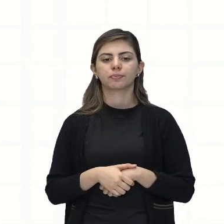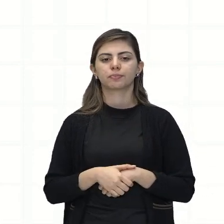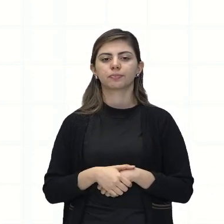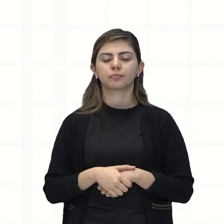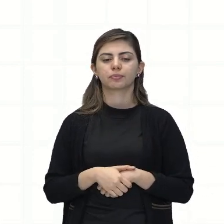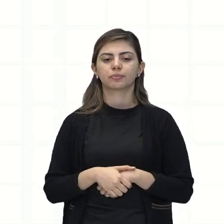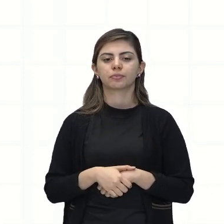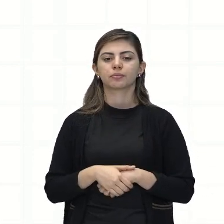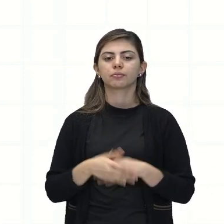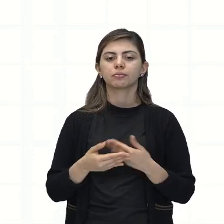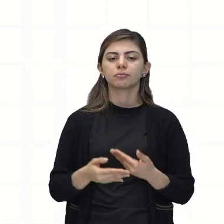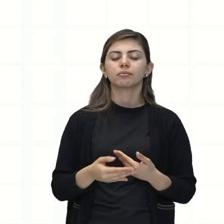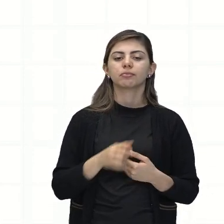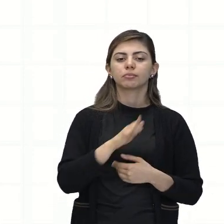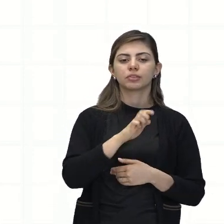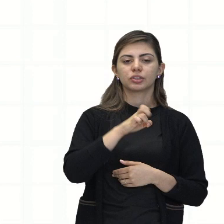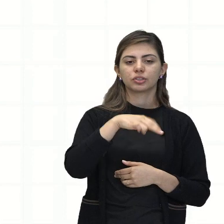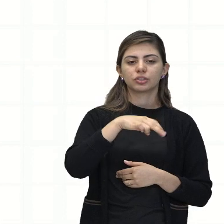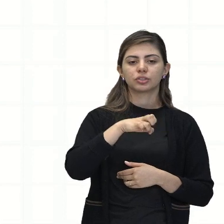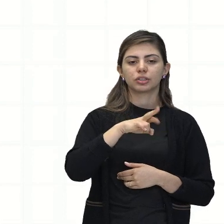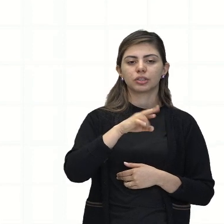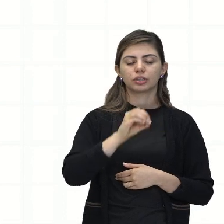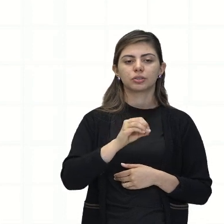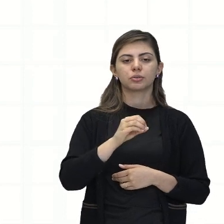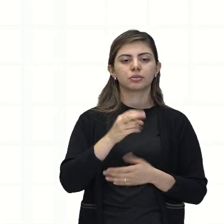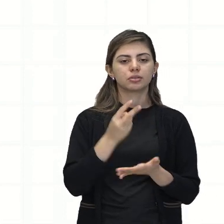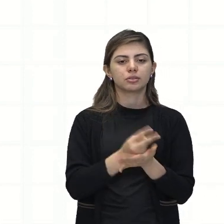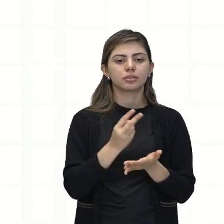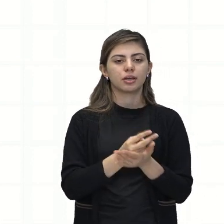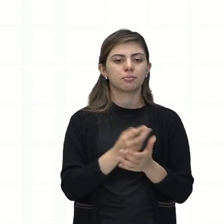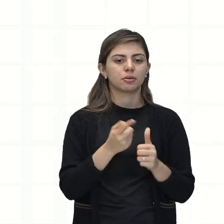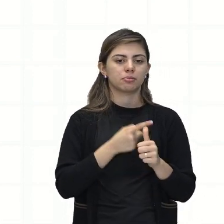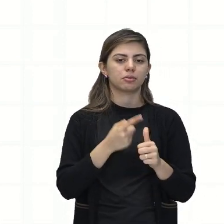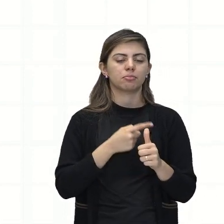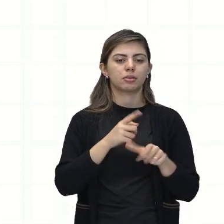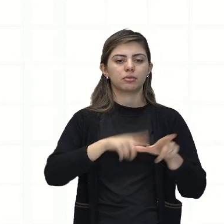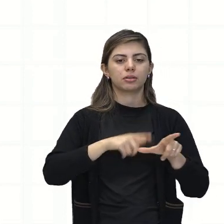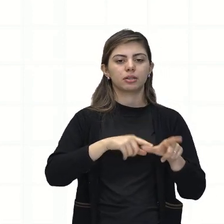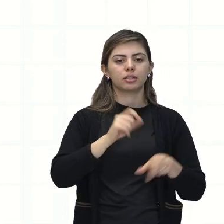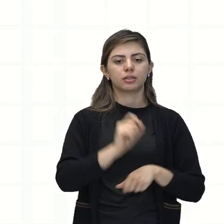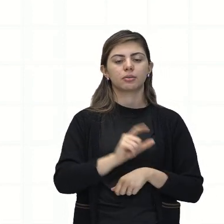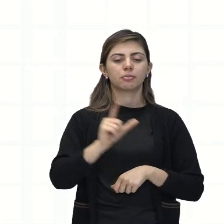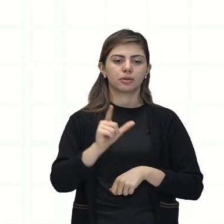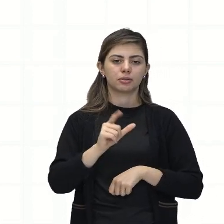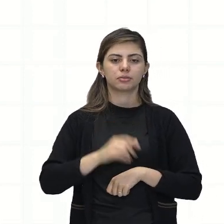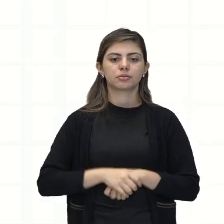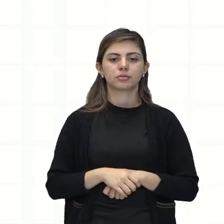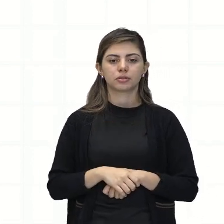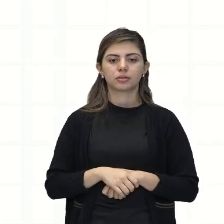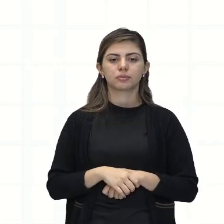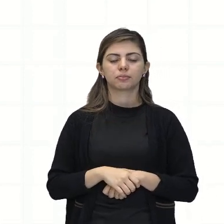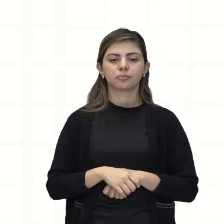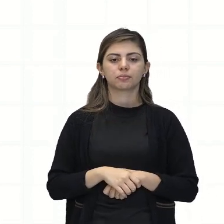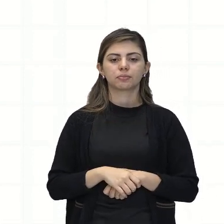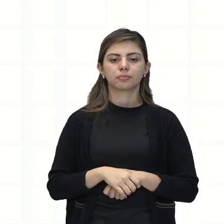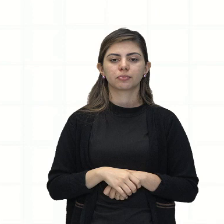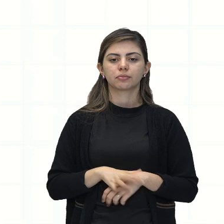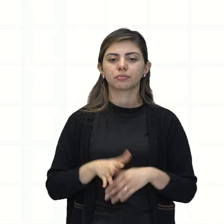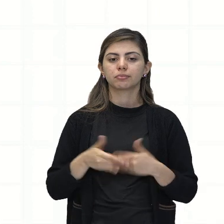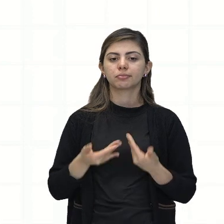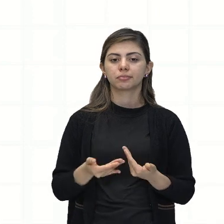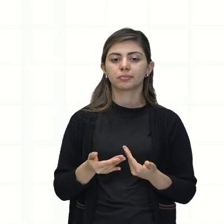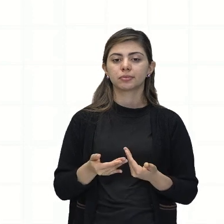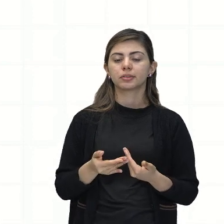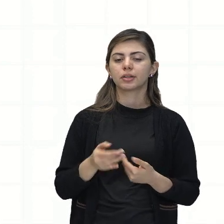gênero sempre é com inicial maiúscula, então gênero possui inicial maiúscula, e o